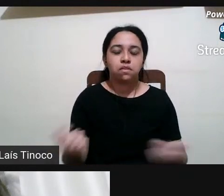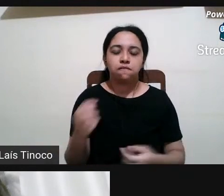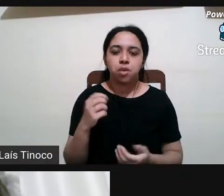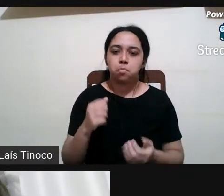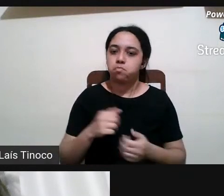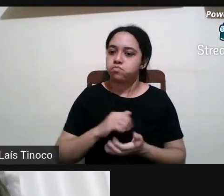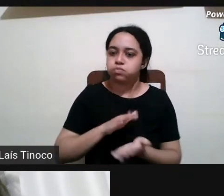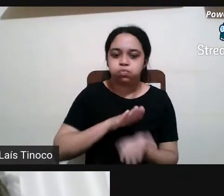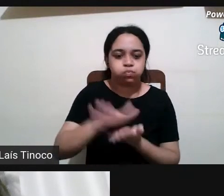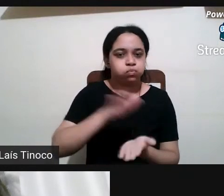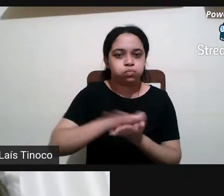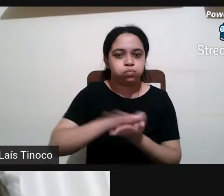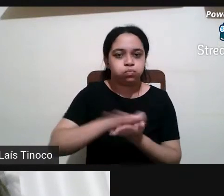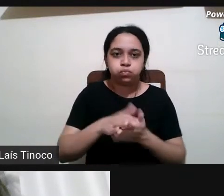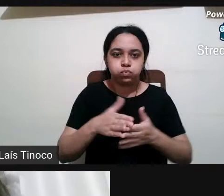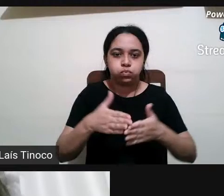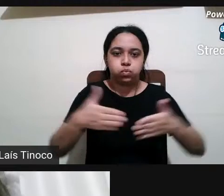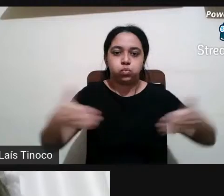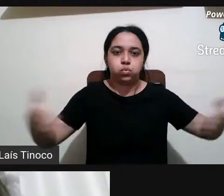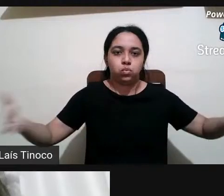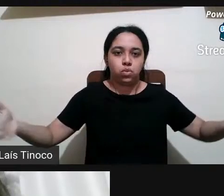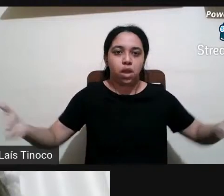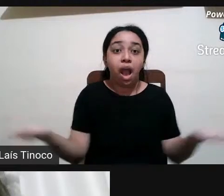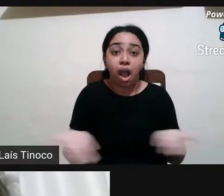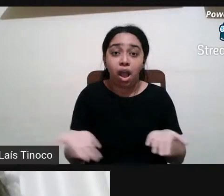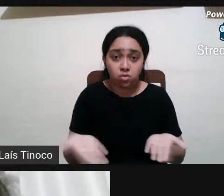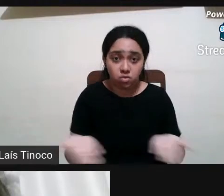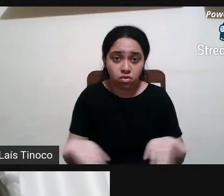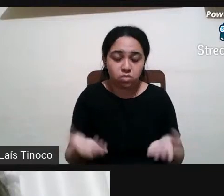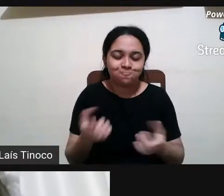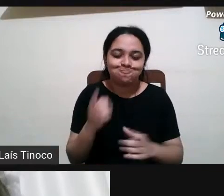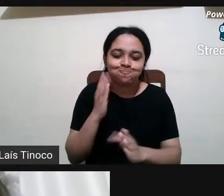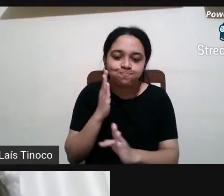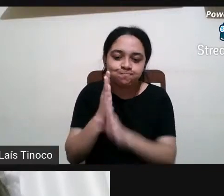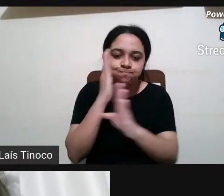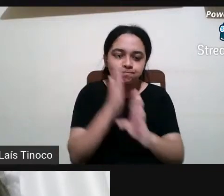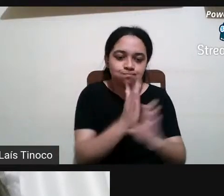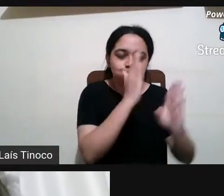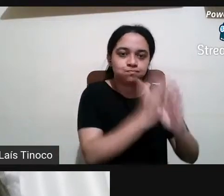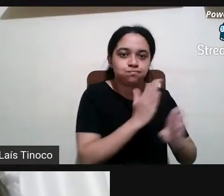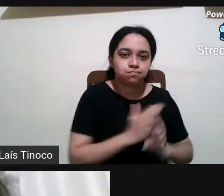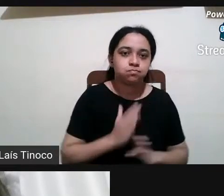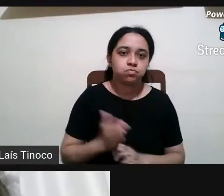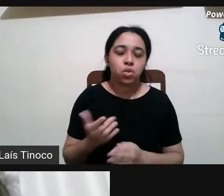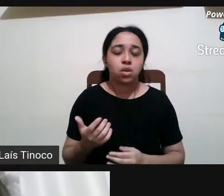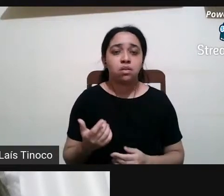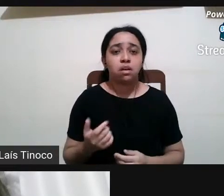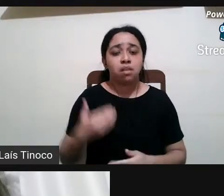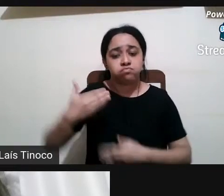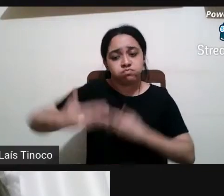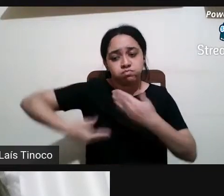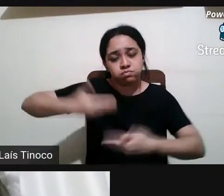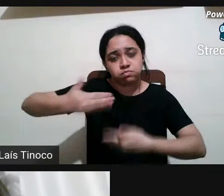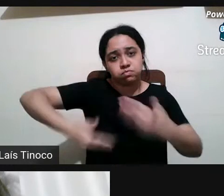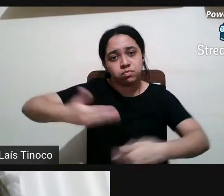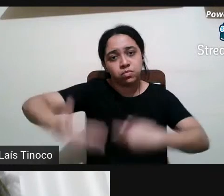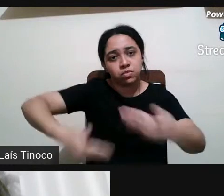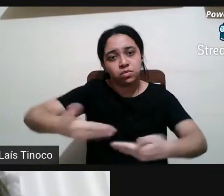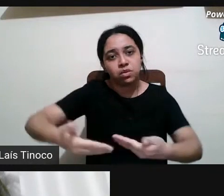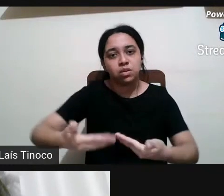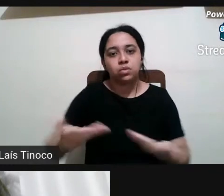publicação agora, né? Então realmente está sendo identificado e assim não é um processo que a gente